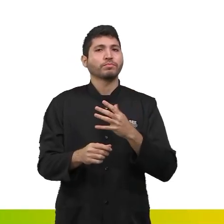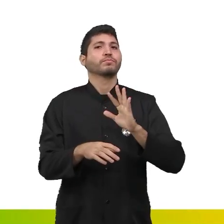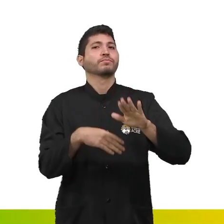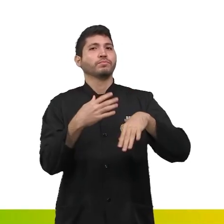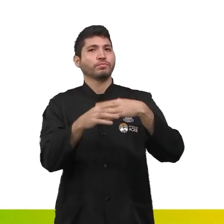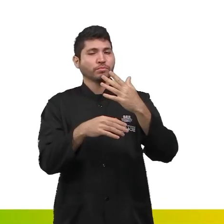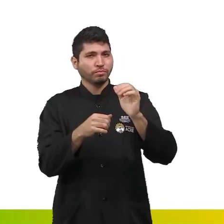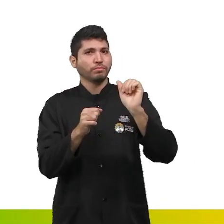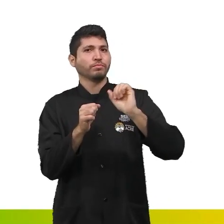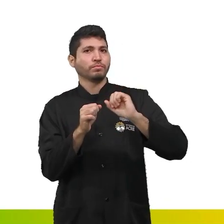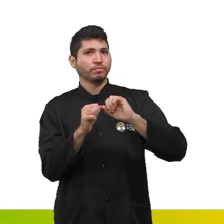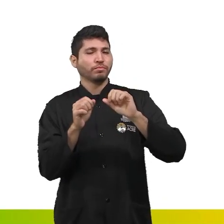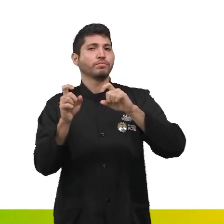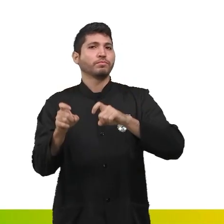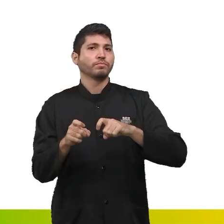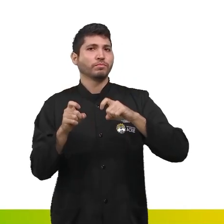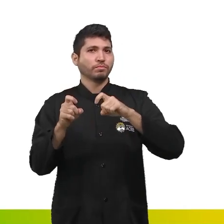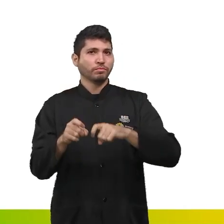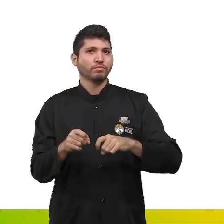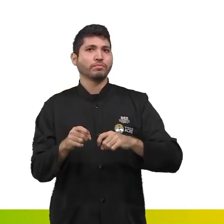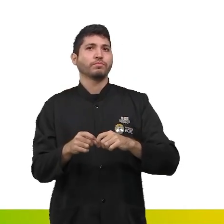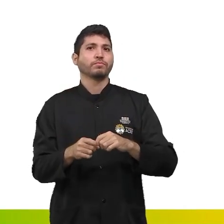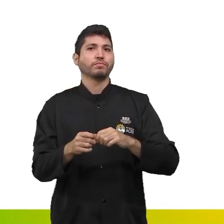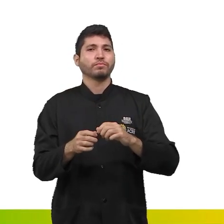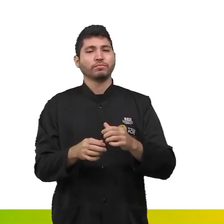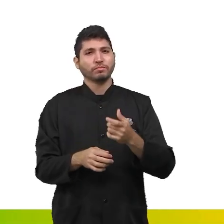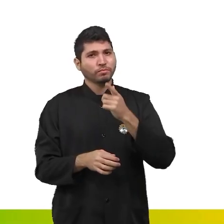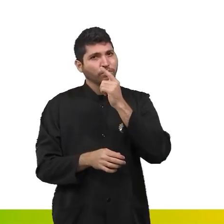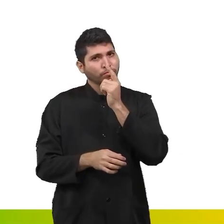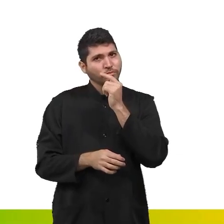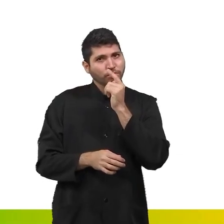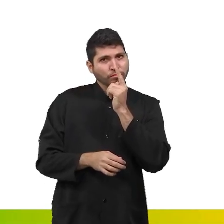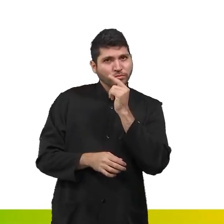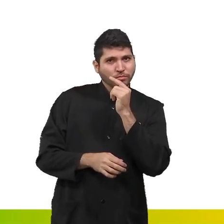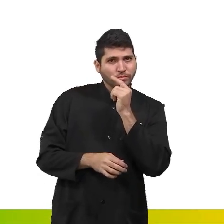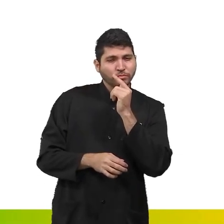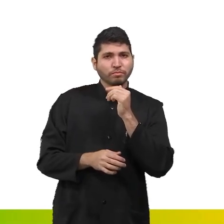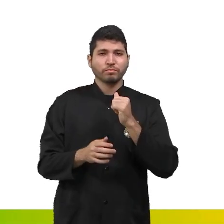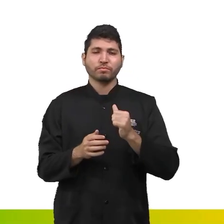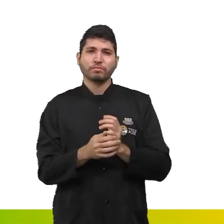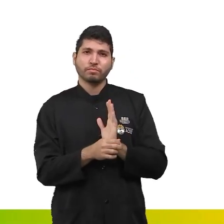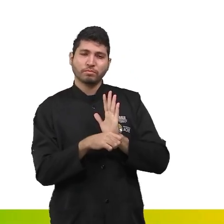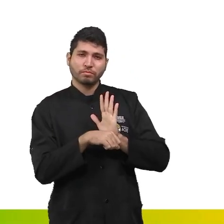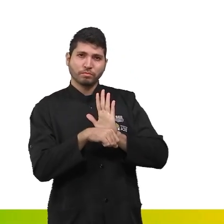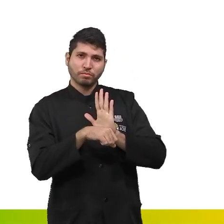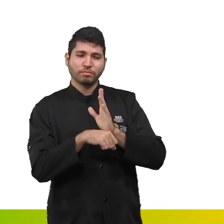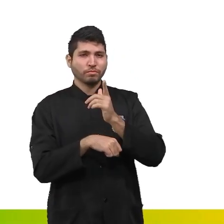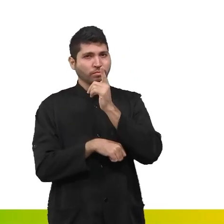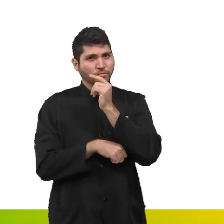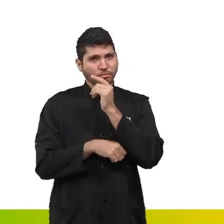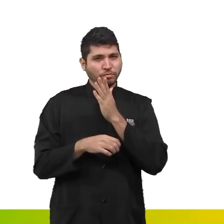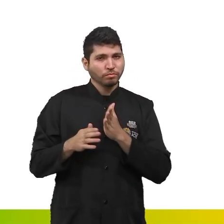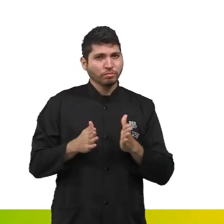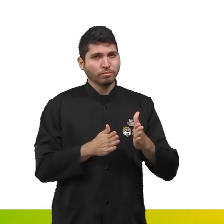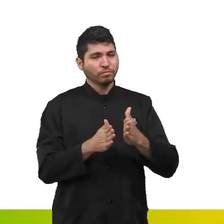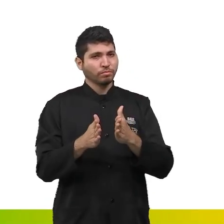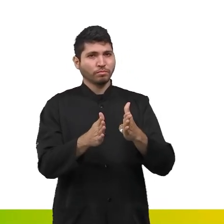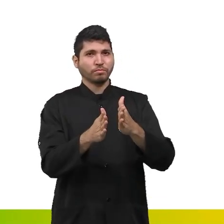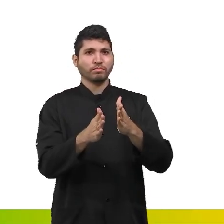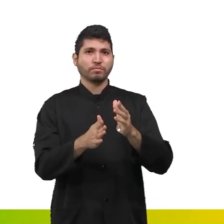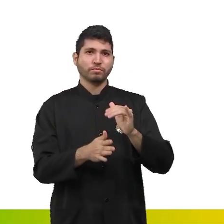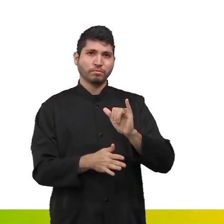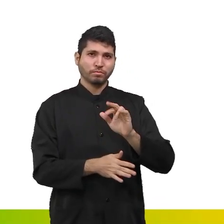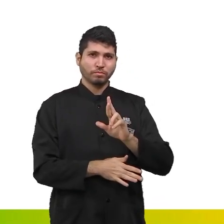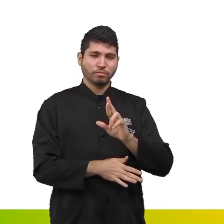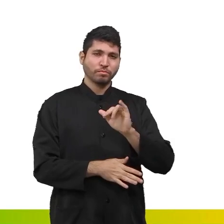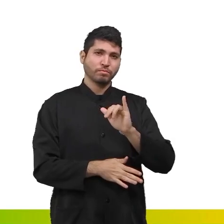desenvolvimento da agricultura irrigada por esses rios, tá? Irrigada por esses rios